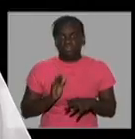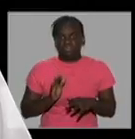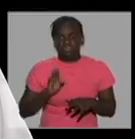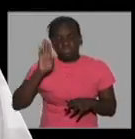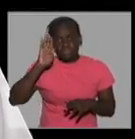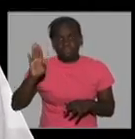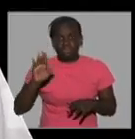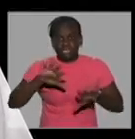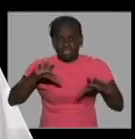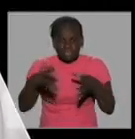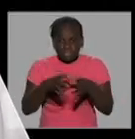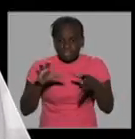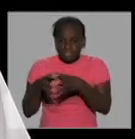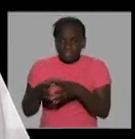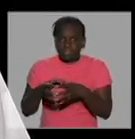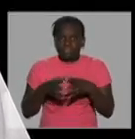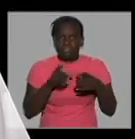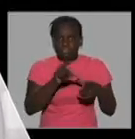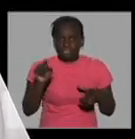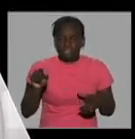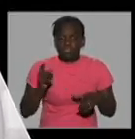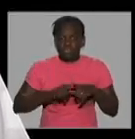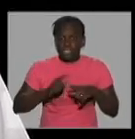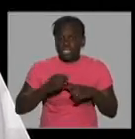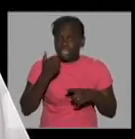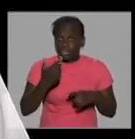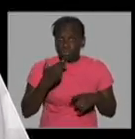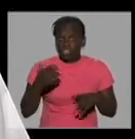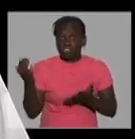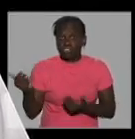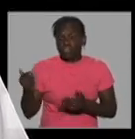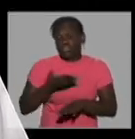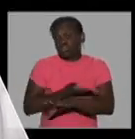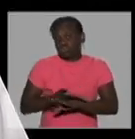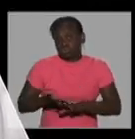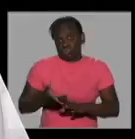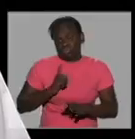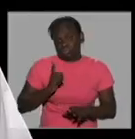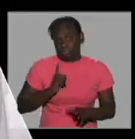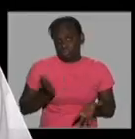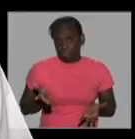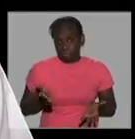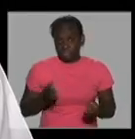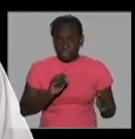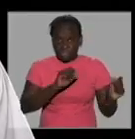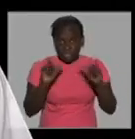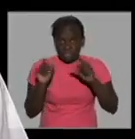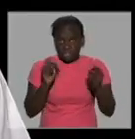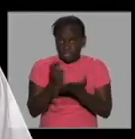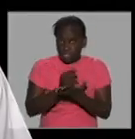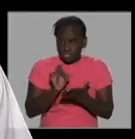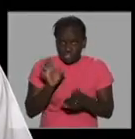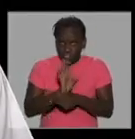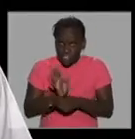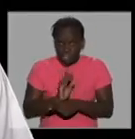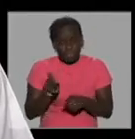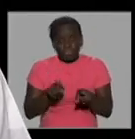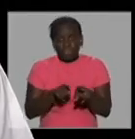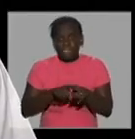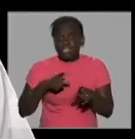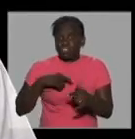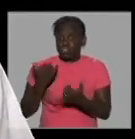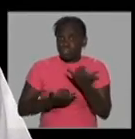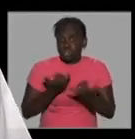principalmente nas comunidades, porque é uma linguagem que o jovem ele está acostumado. A animação não é só para filme, né, a gente